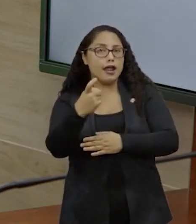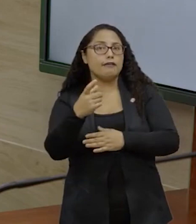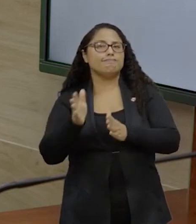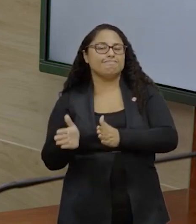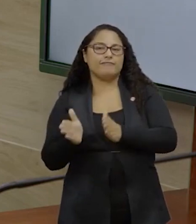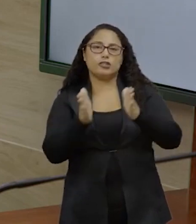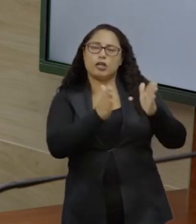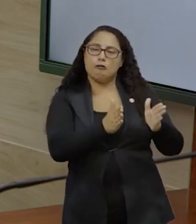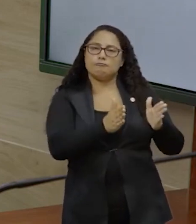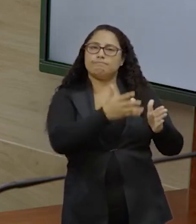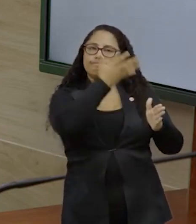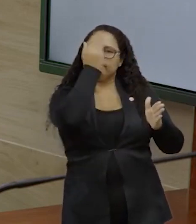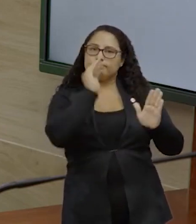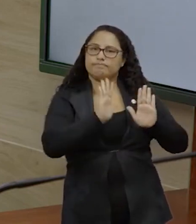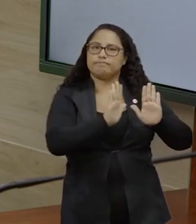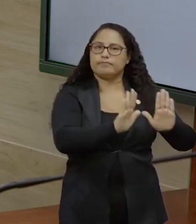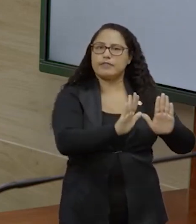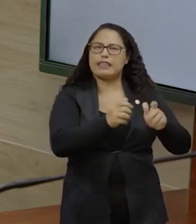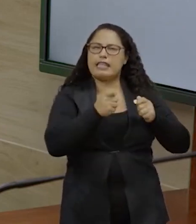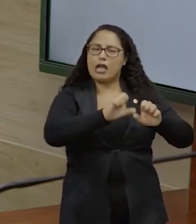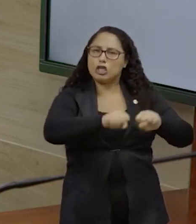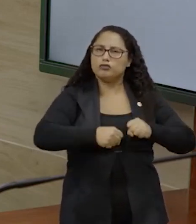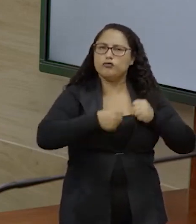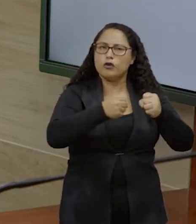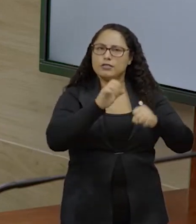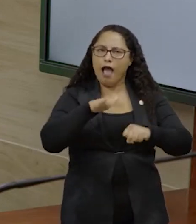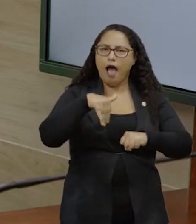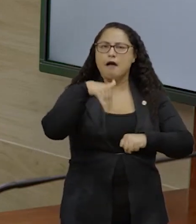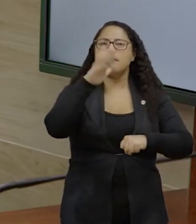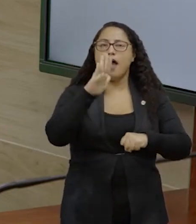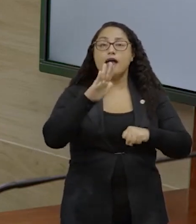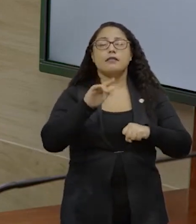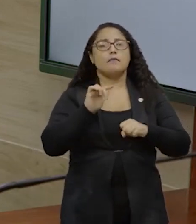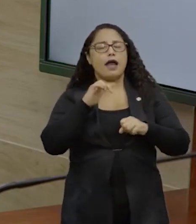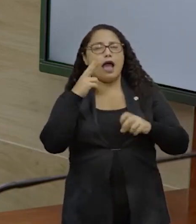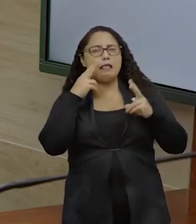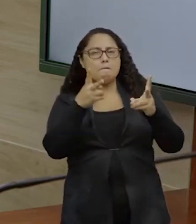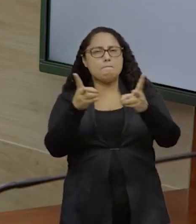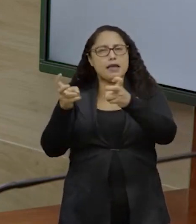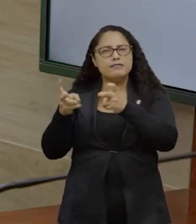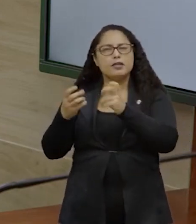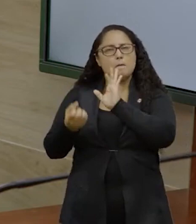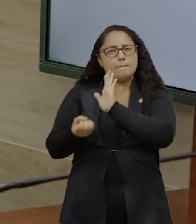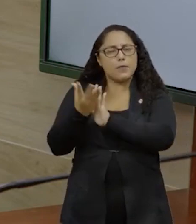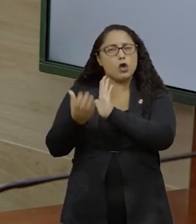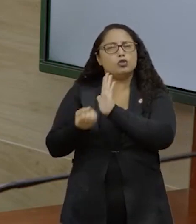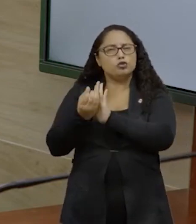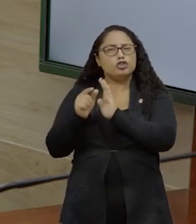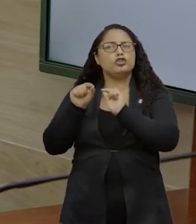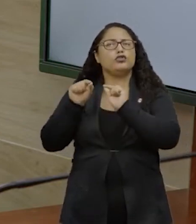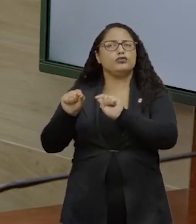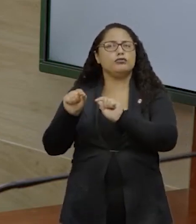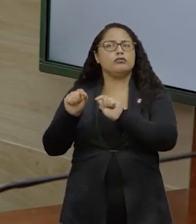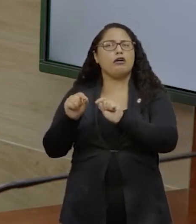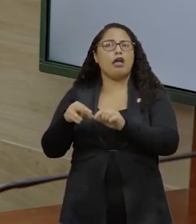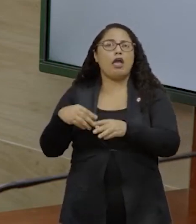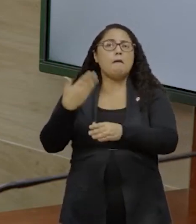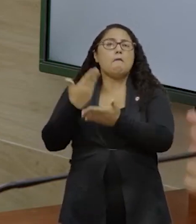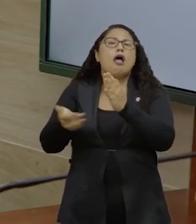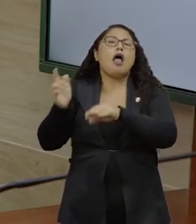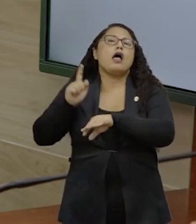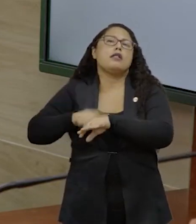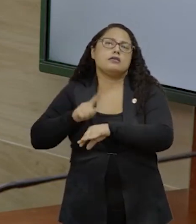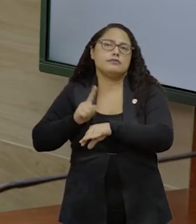isso de lado. Certo. Não utilizar, tentar se esforçar um pouco. Mas, do ponto de vista produtivo, seria um desperdício de tempo,